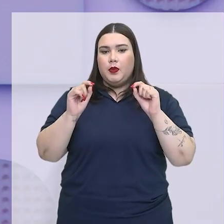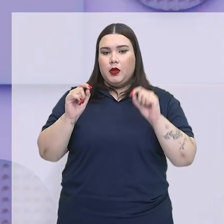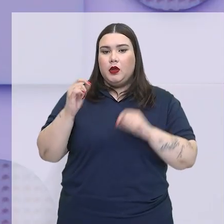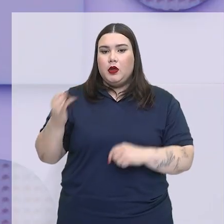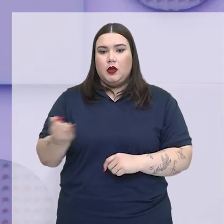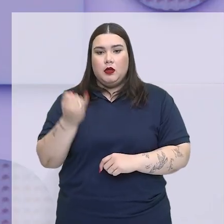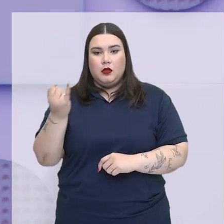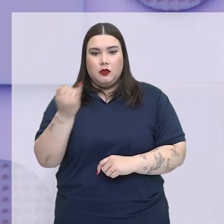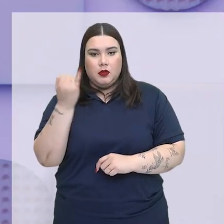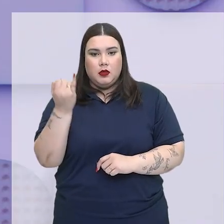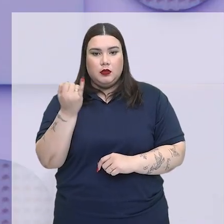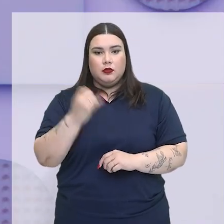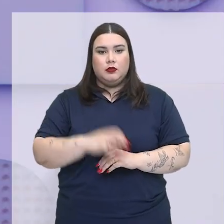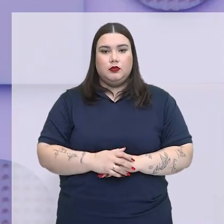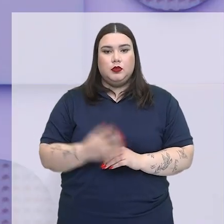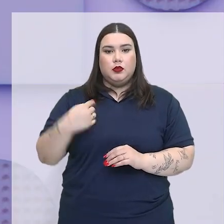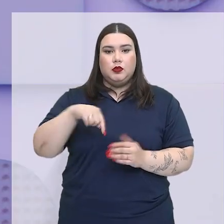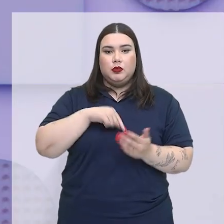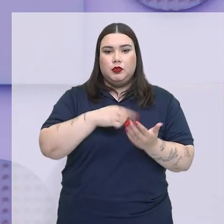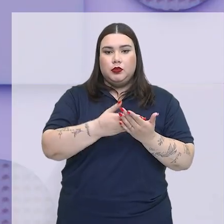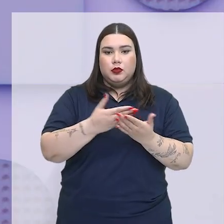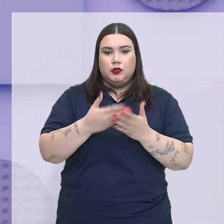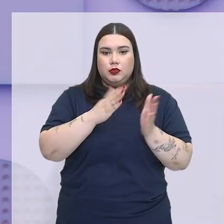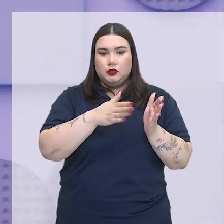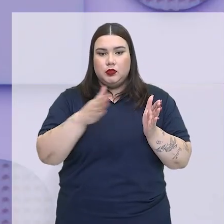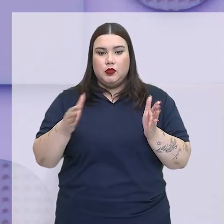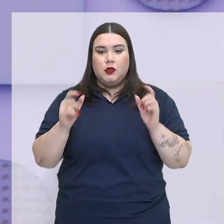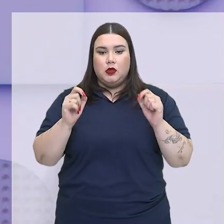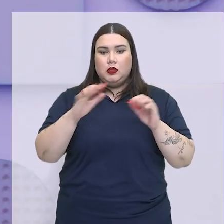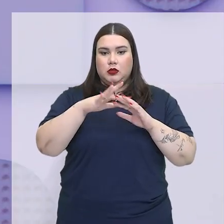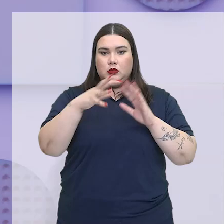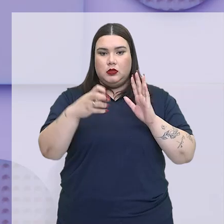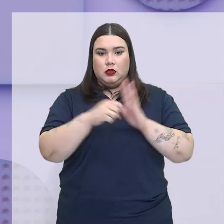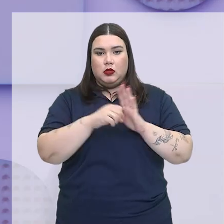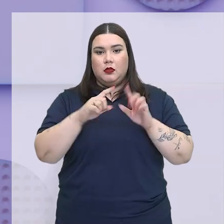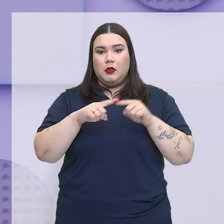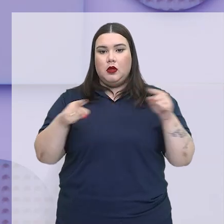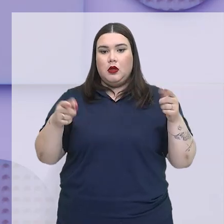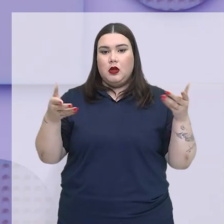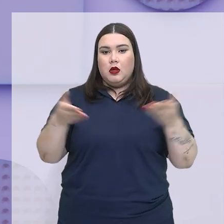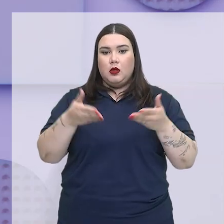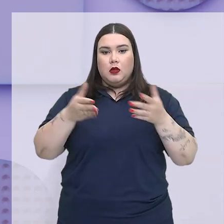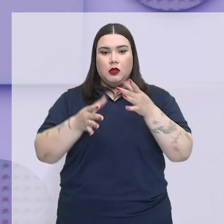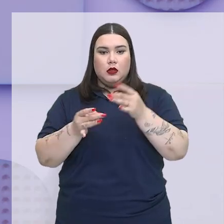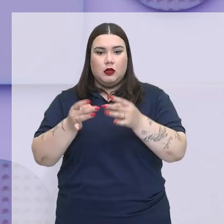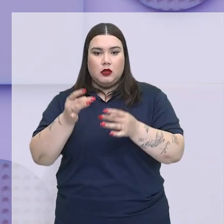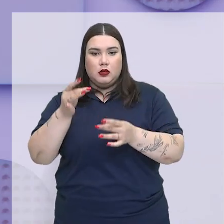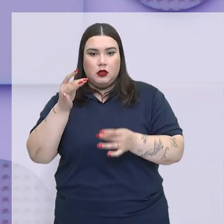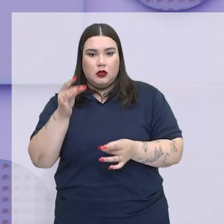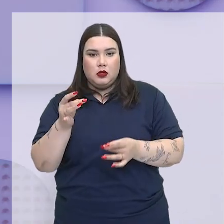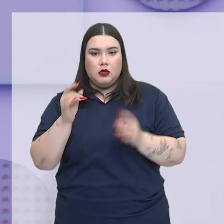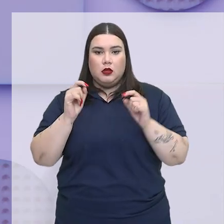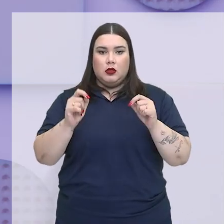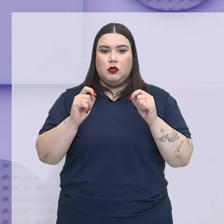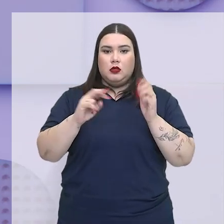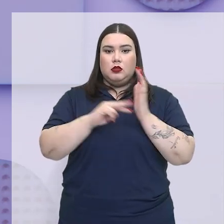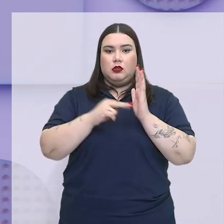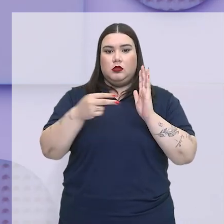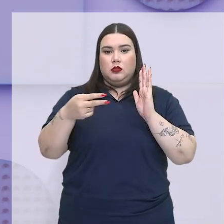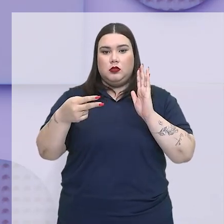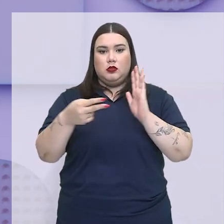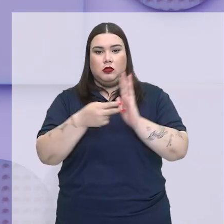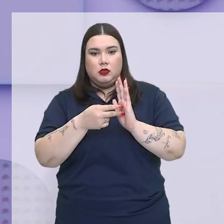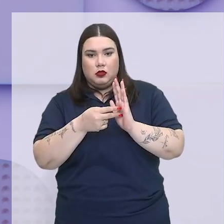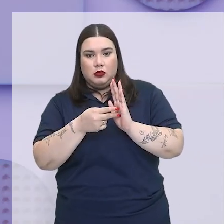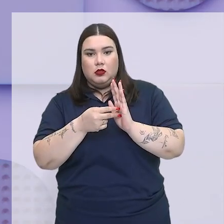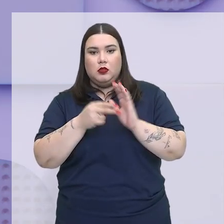muito importante. Vimos até agora a questão do uso dos símbolos, mas queremos aprofundar o significado do